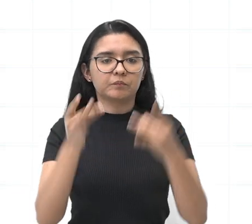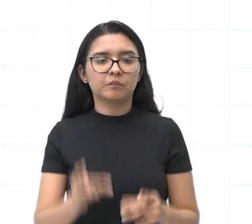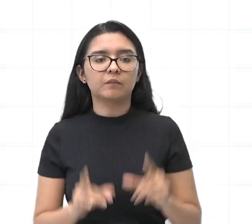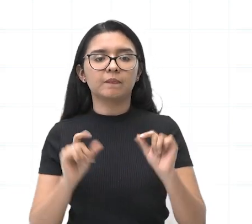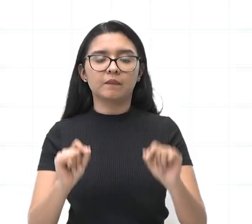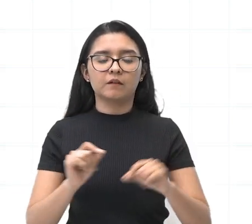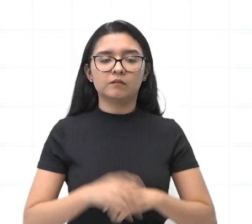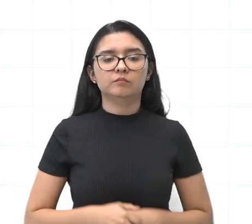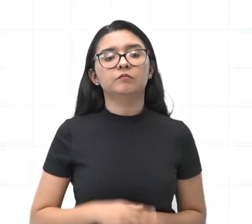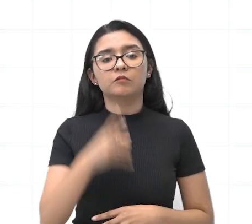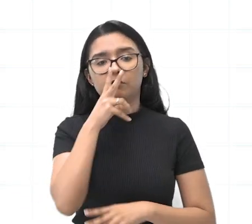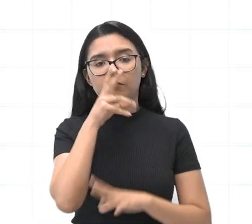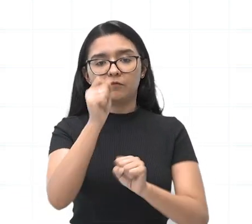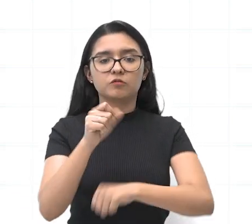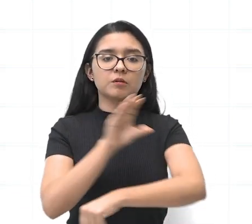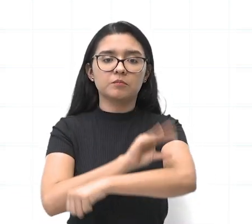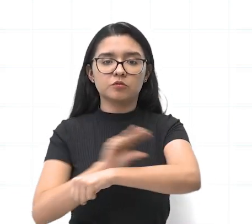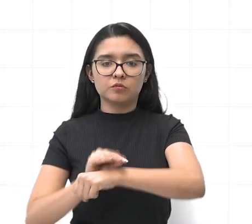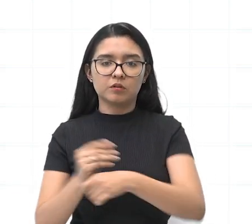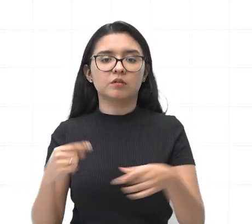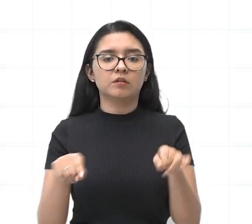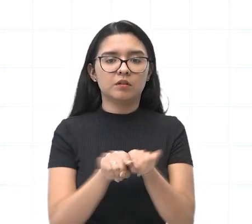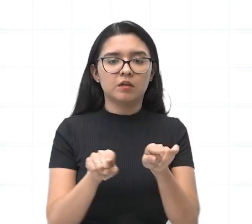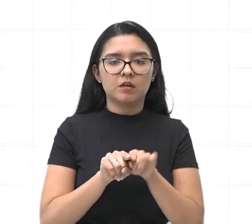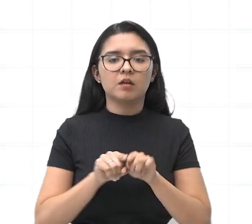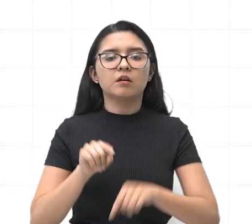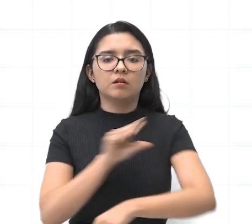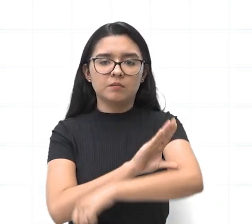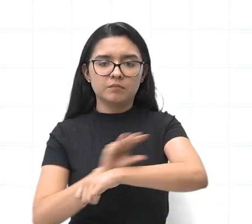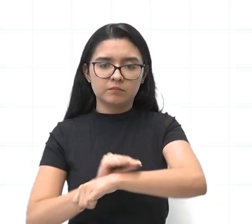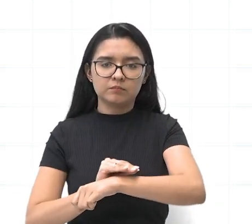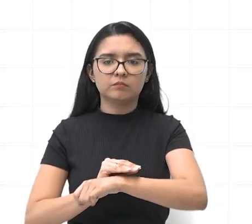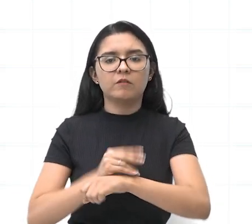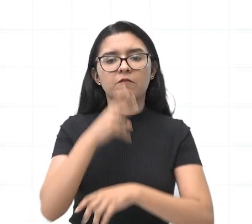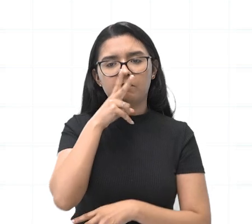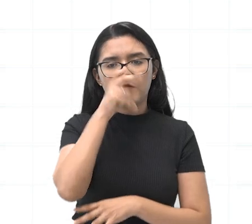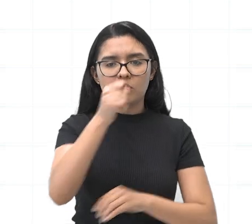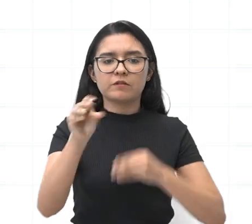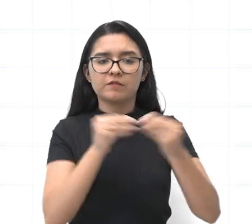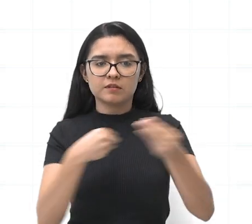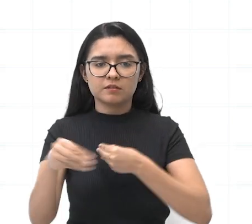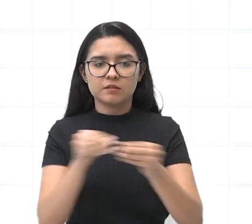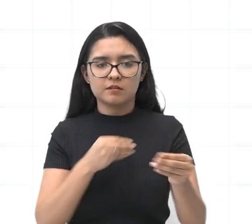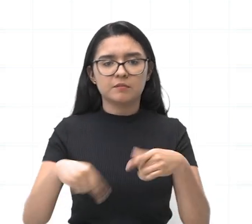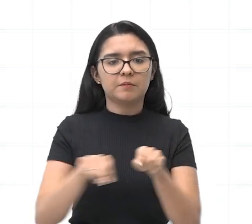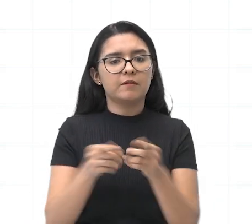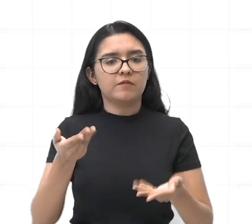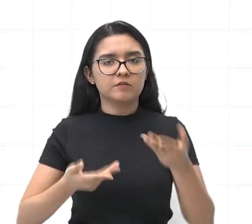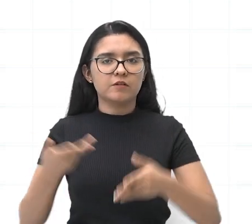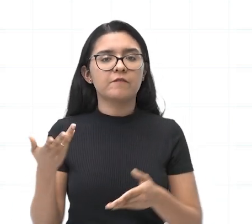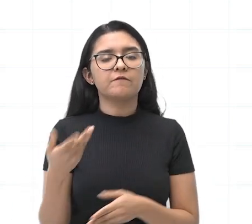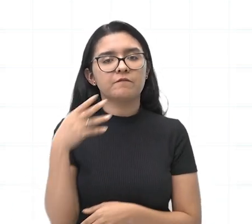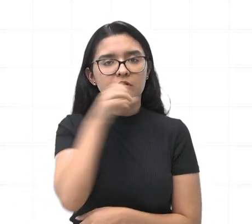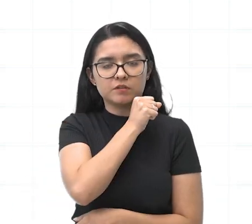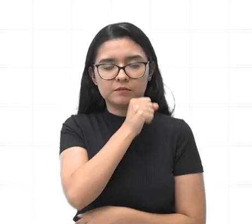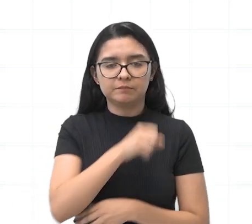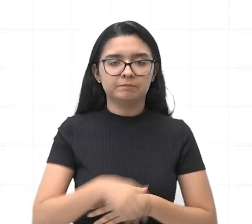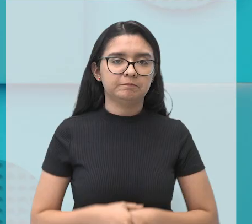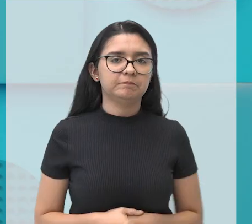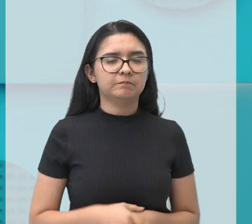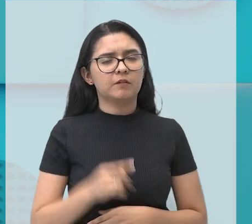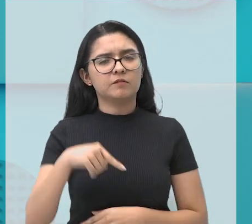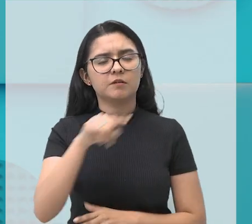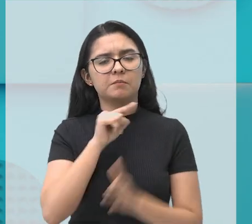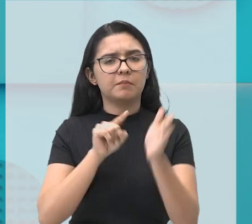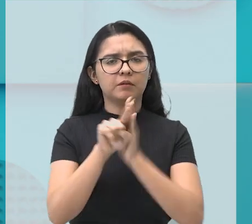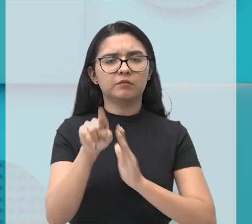detalhamento, nós vamos aprender aí sobre a força muscular, resistência muscular, flexibilidade, equilíbrio e velocidade. Você pode estar